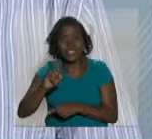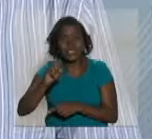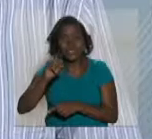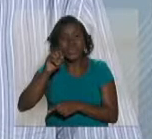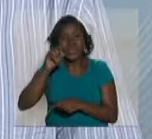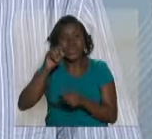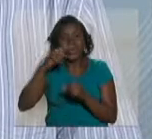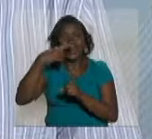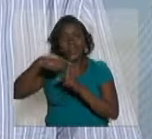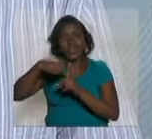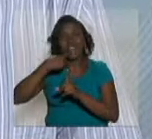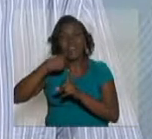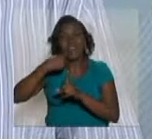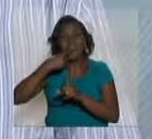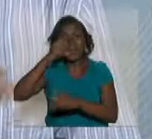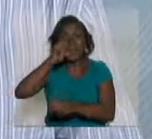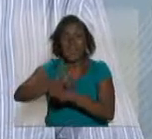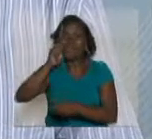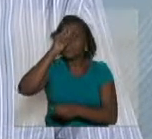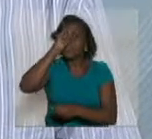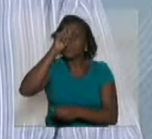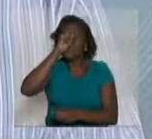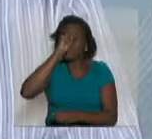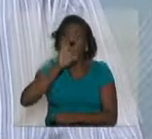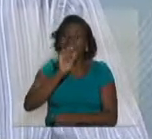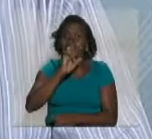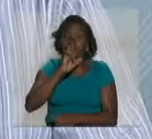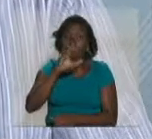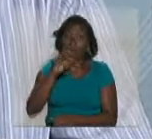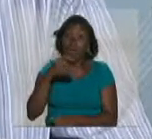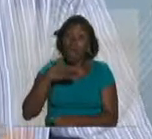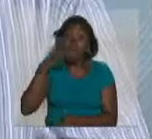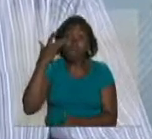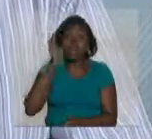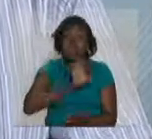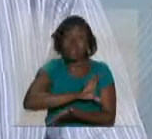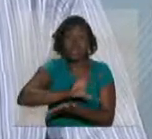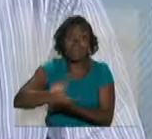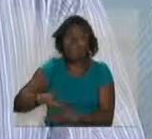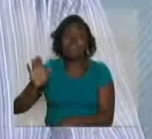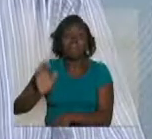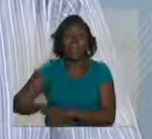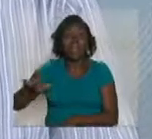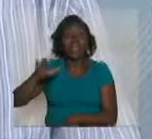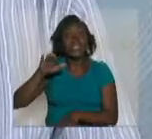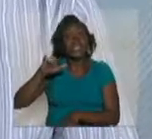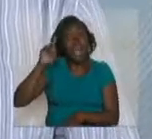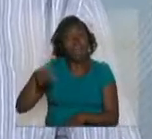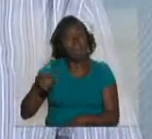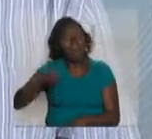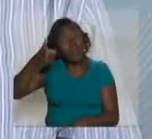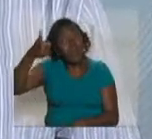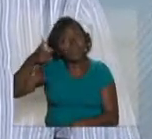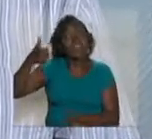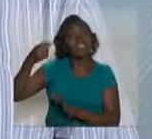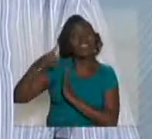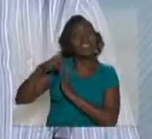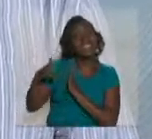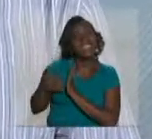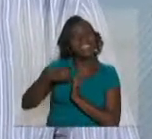Vermelha e vai parar na Estação Carioca. Eu acho que isso é um investimento mais do que era prioritário na década